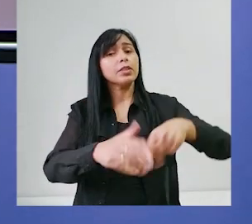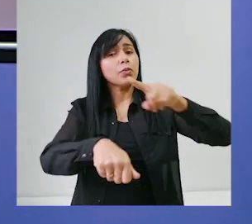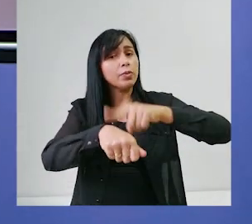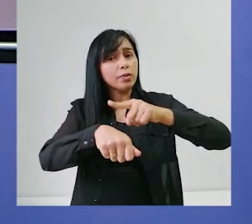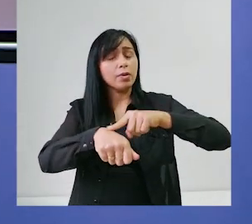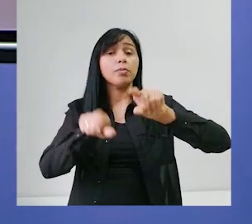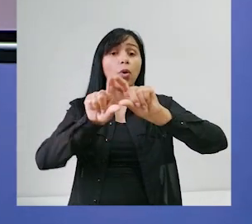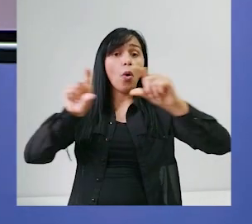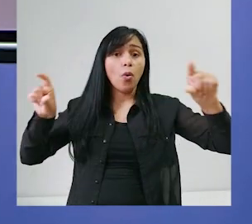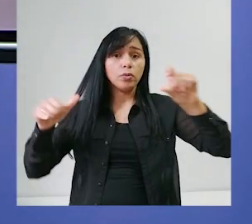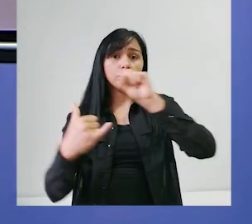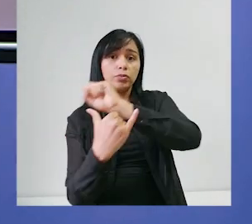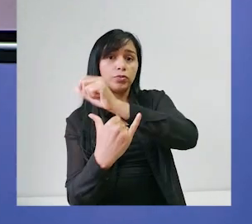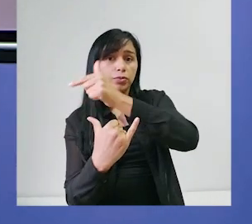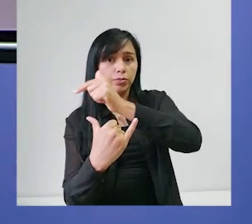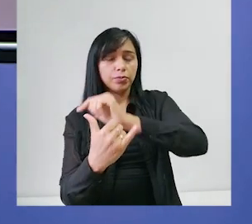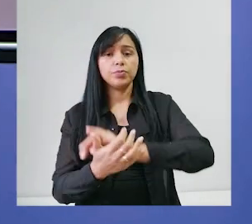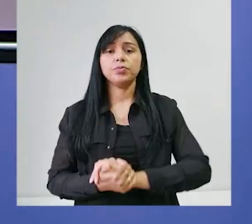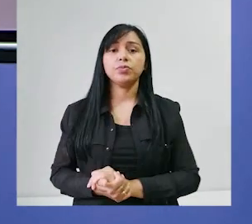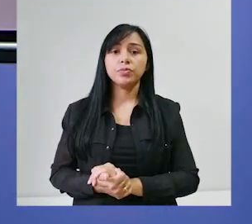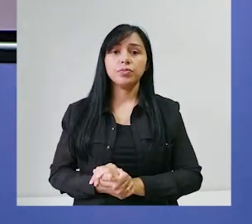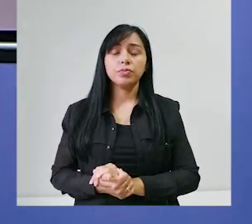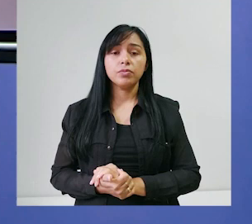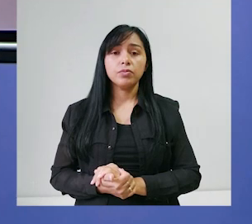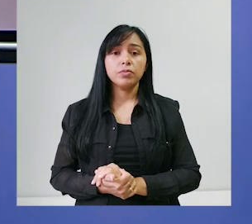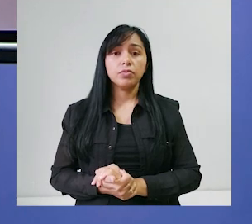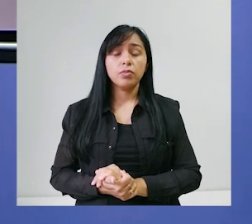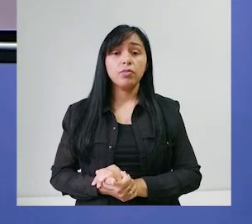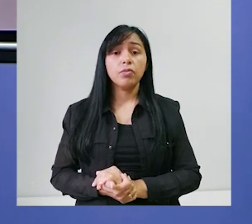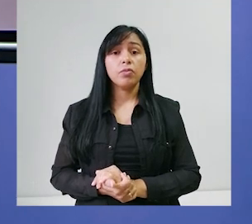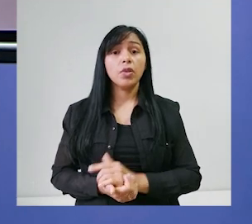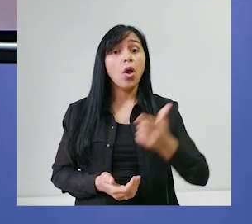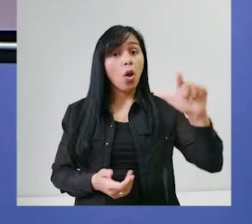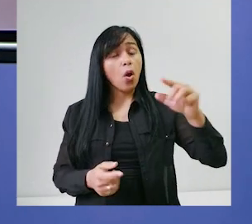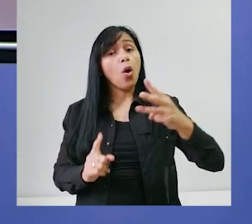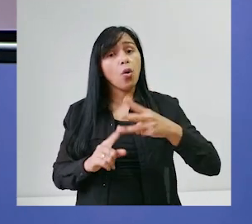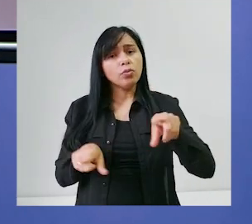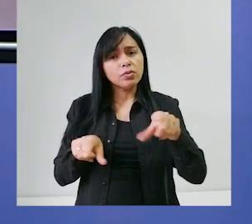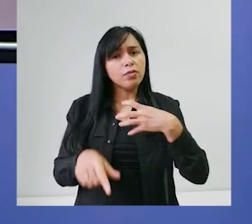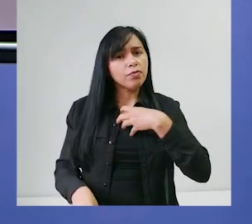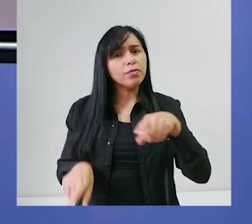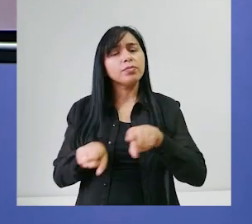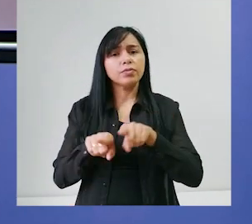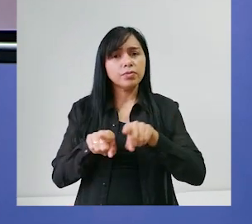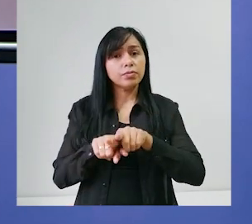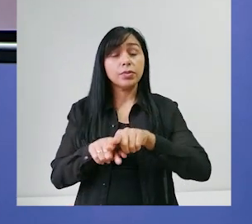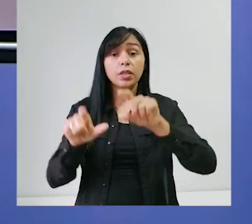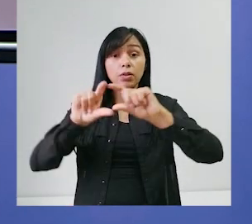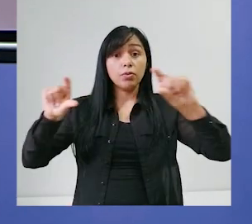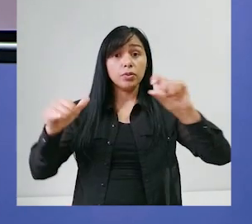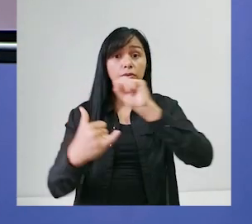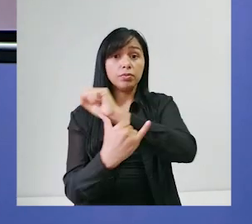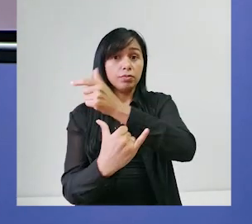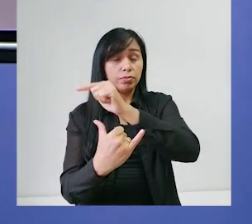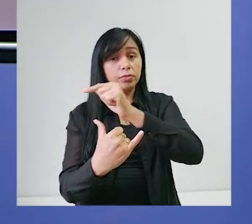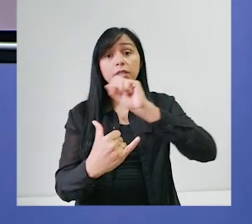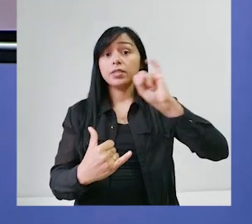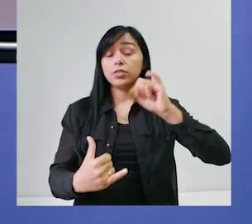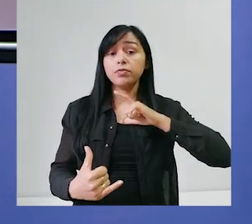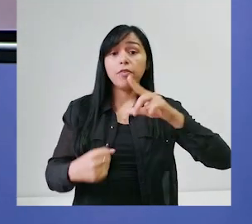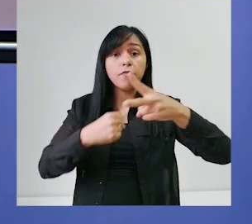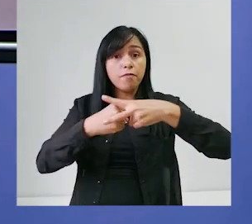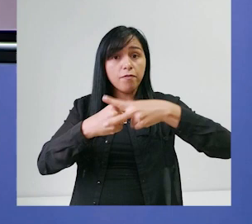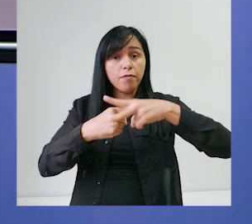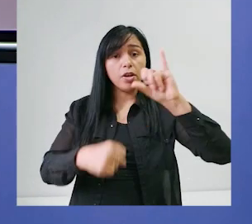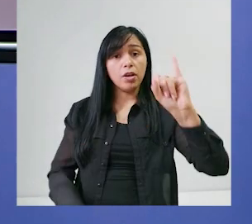o outro caso em que temos orações sem sujeito é quando temos verbos em transitivos que indicam fenômenos da natureza